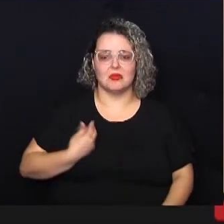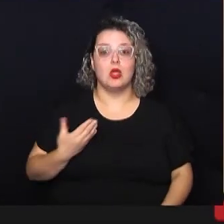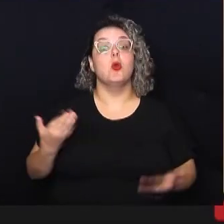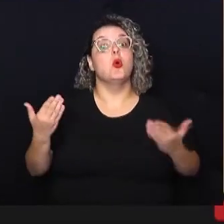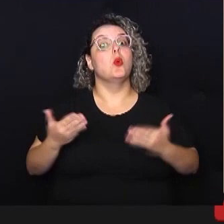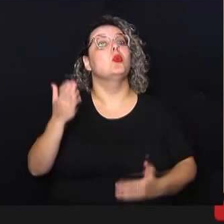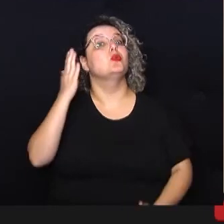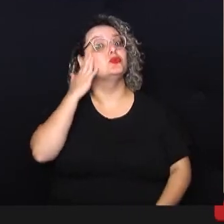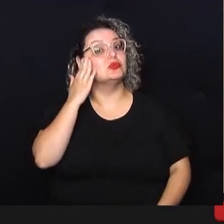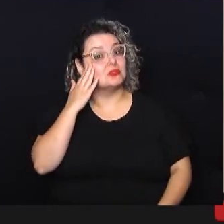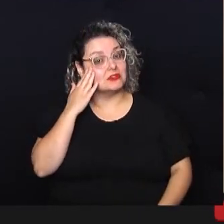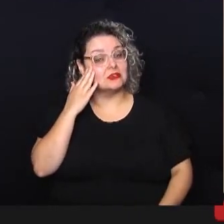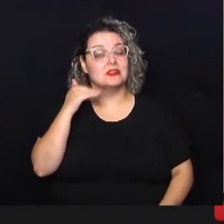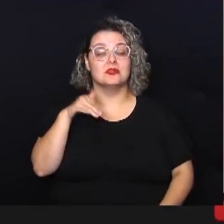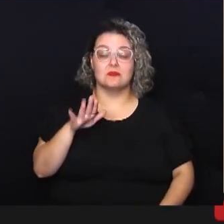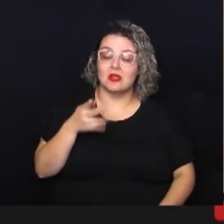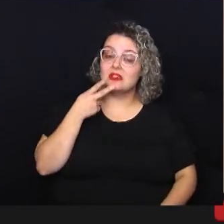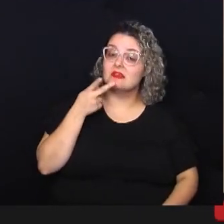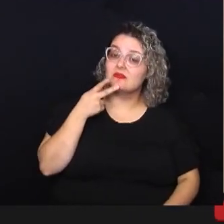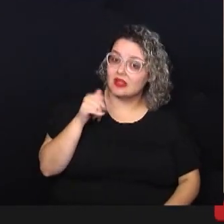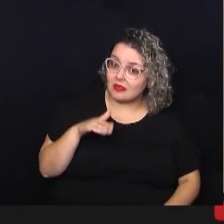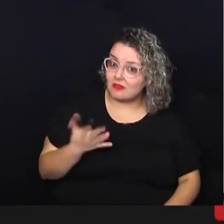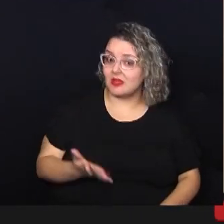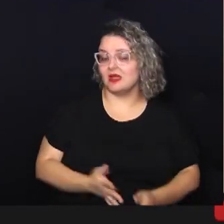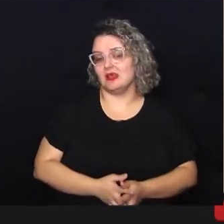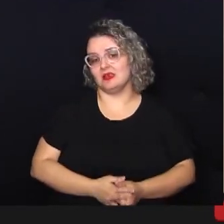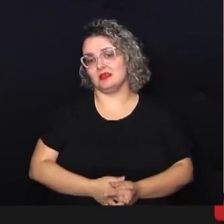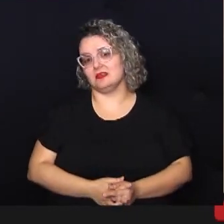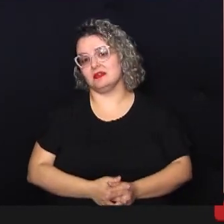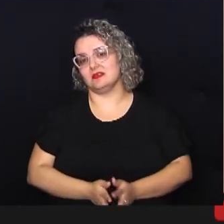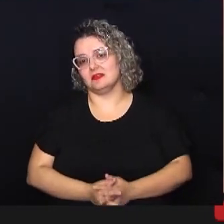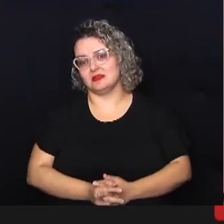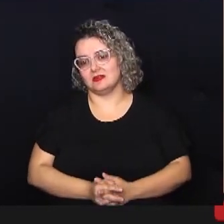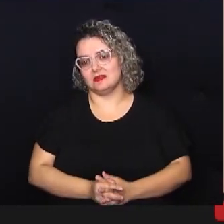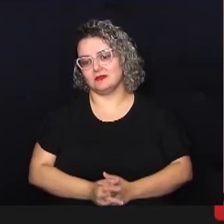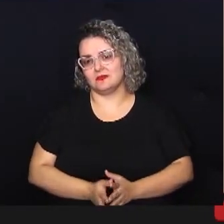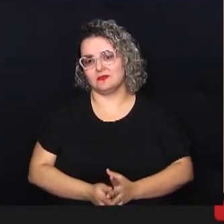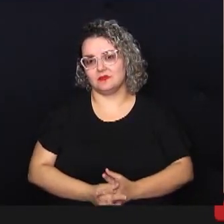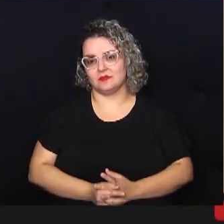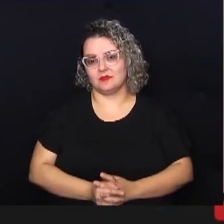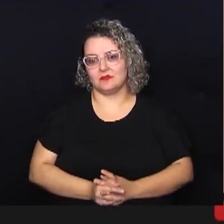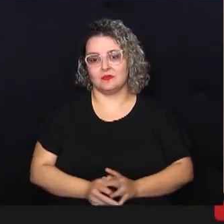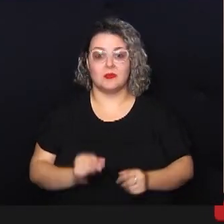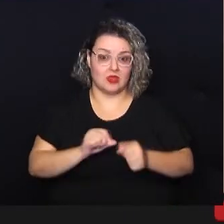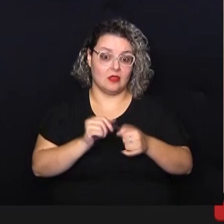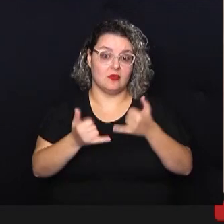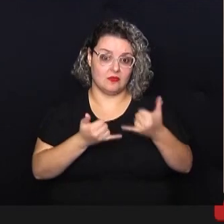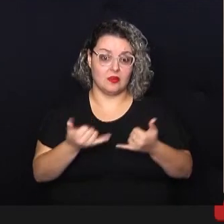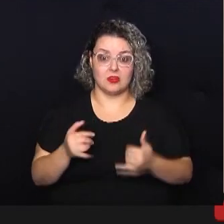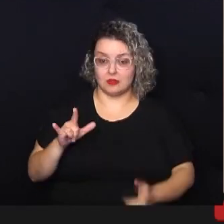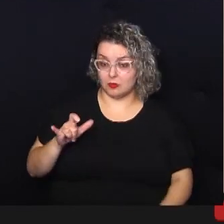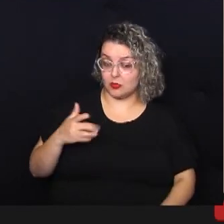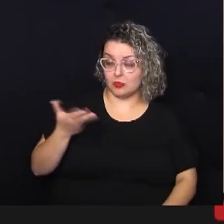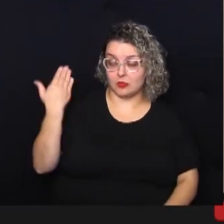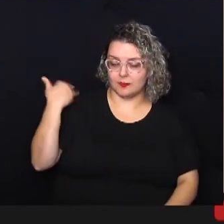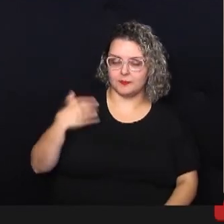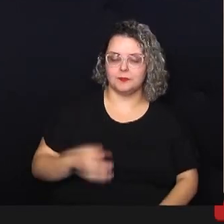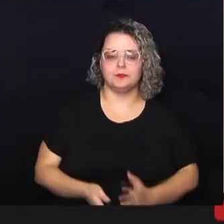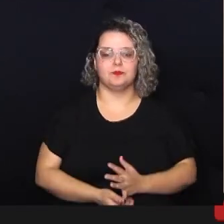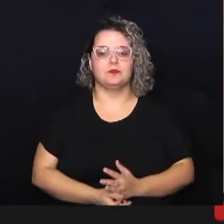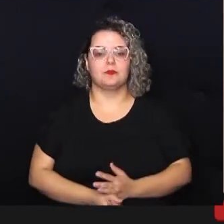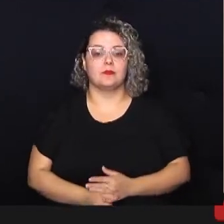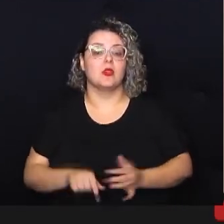entende mais e fala sobre isso. Sabe que eu até fiz uma brincadeira no meu Instagram outro dia, perguntando